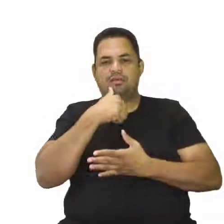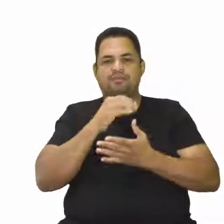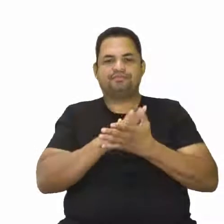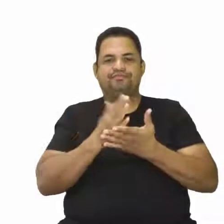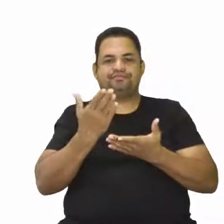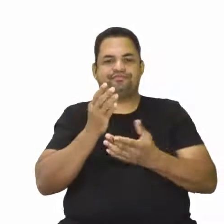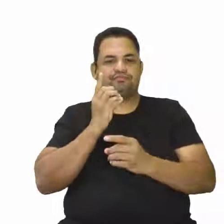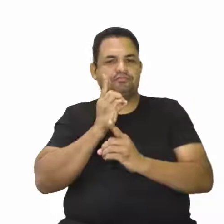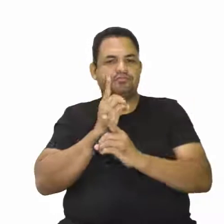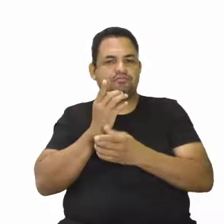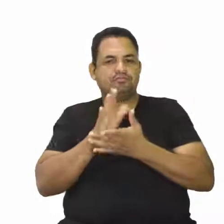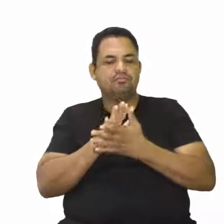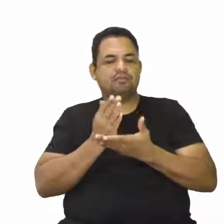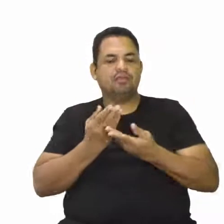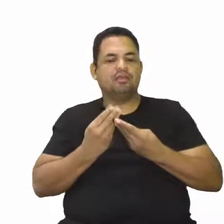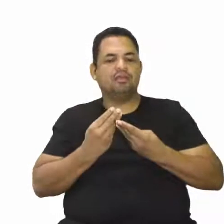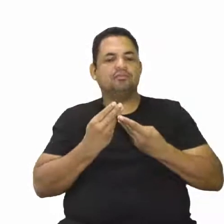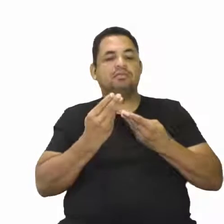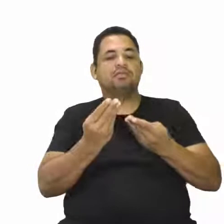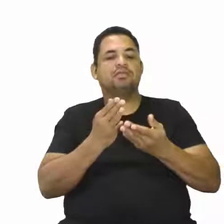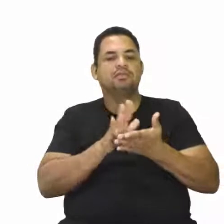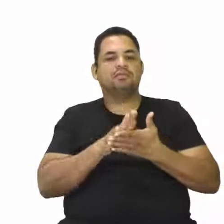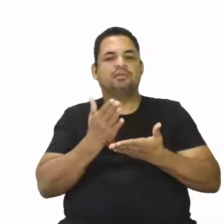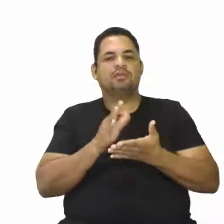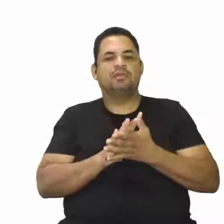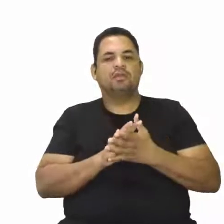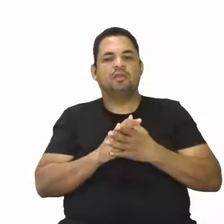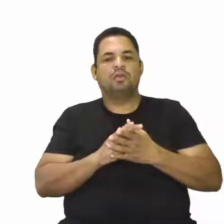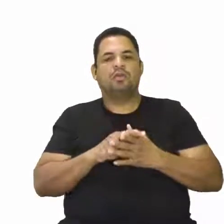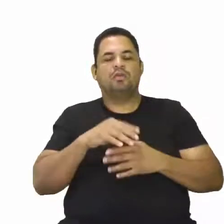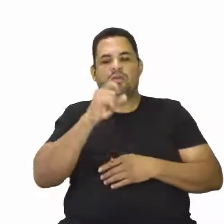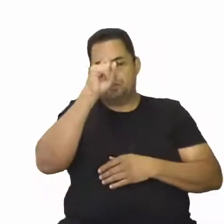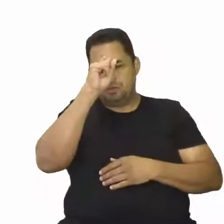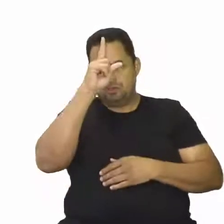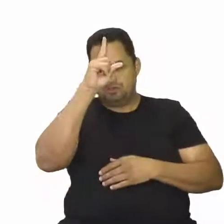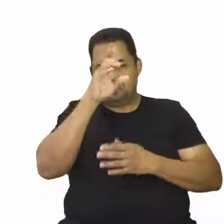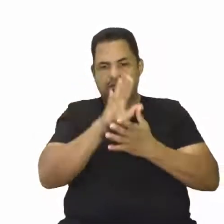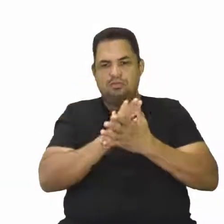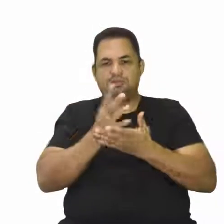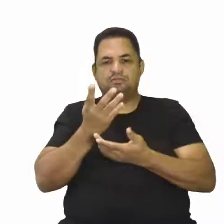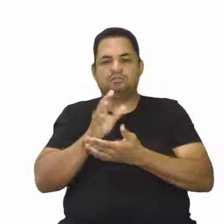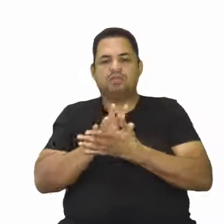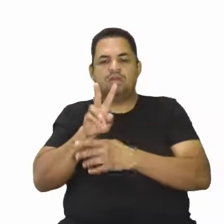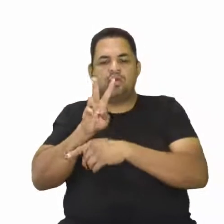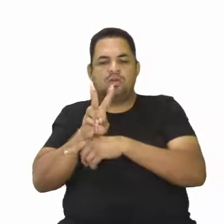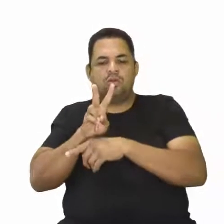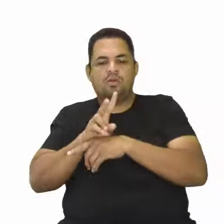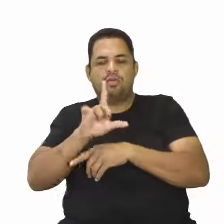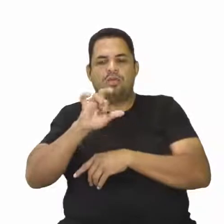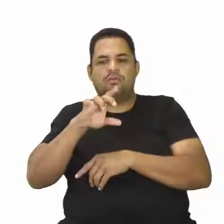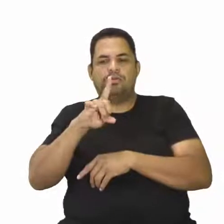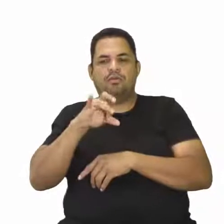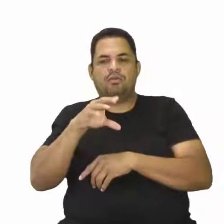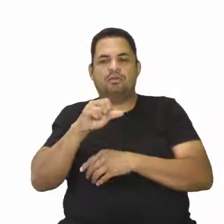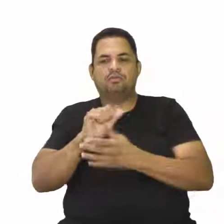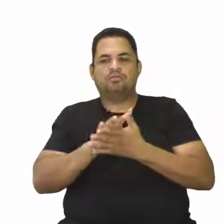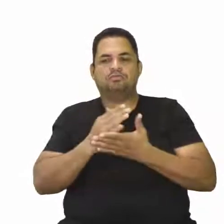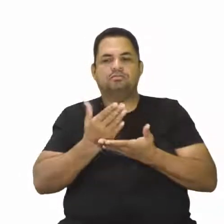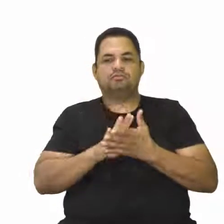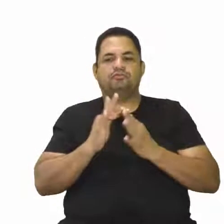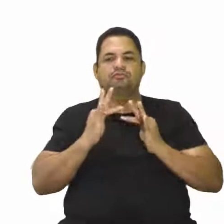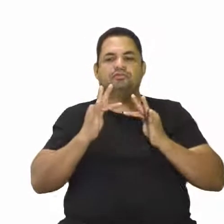mandaram ele ao hospital. Para quê? Para cuidar dos leprosos o resto de sua